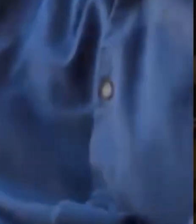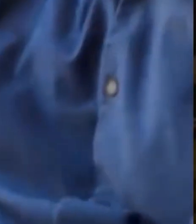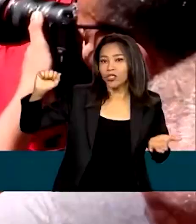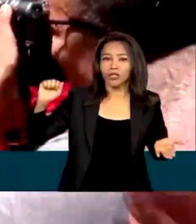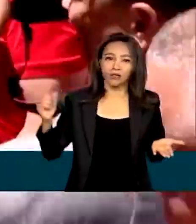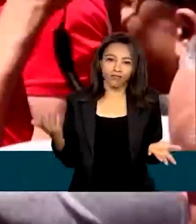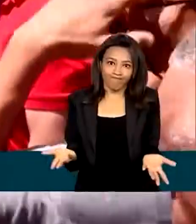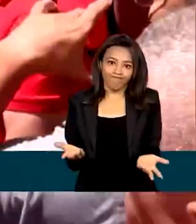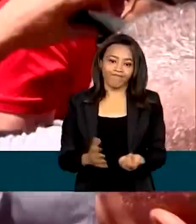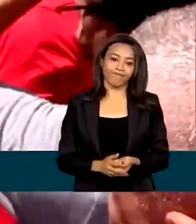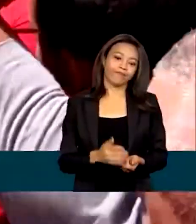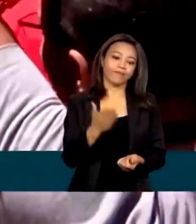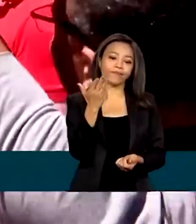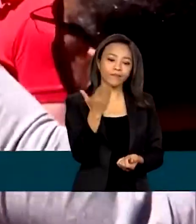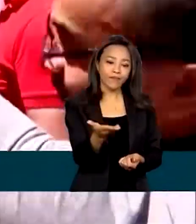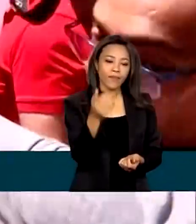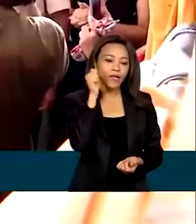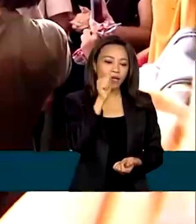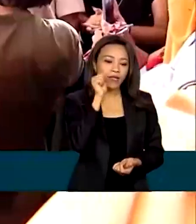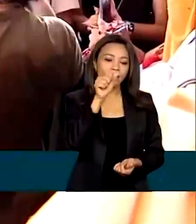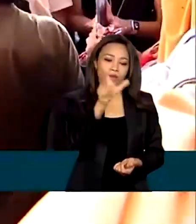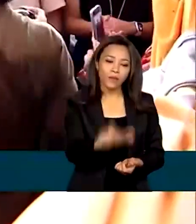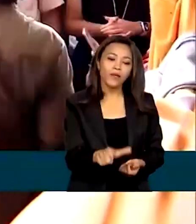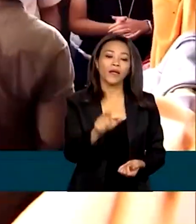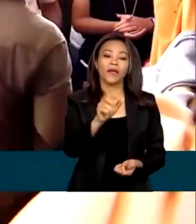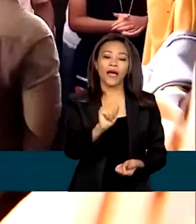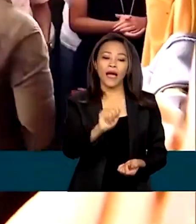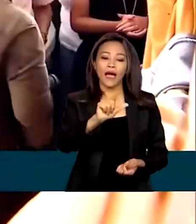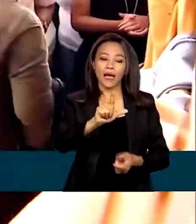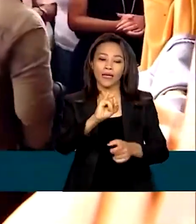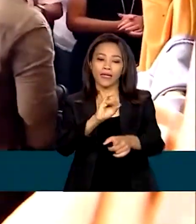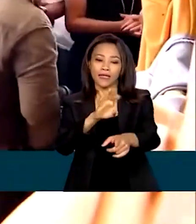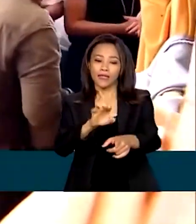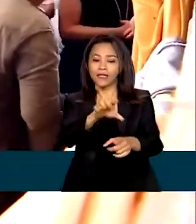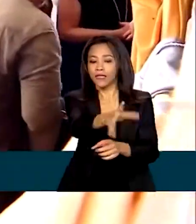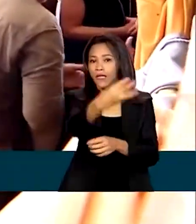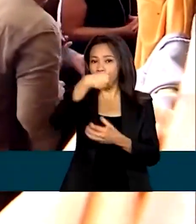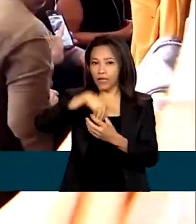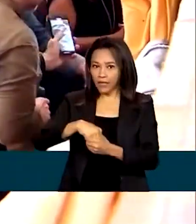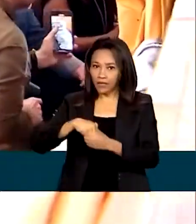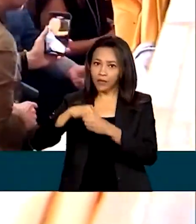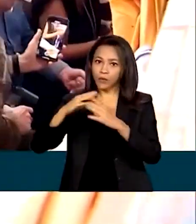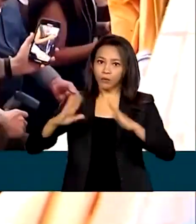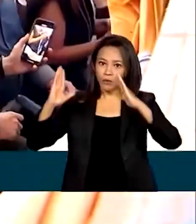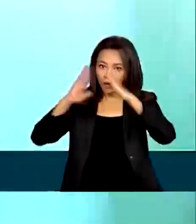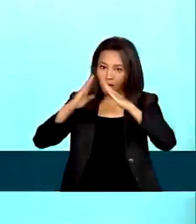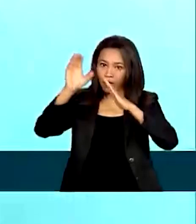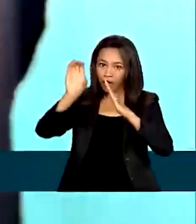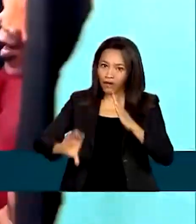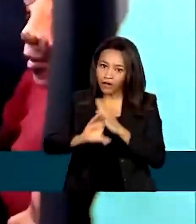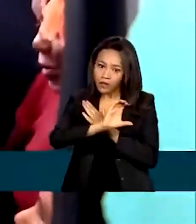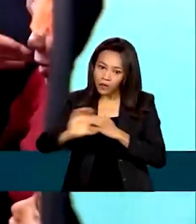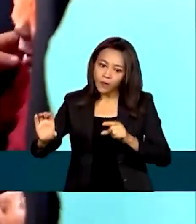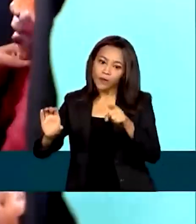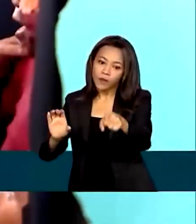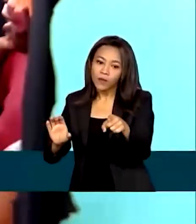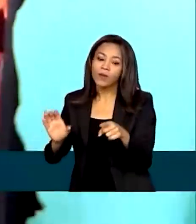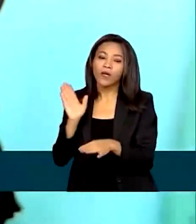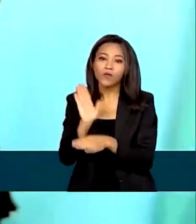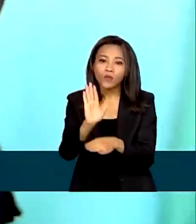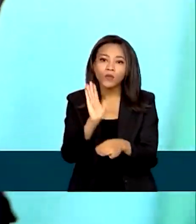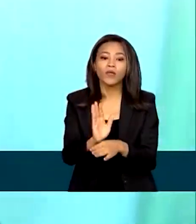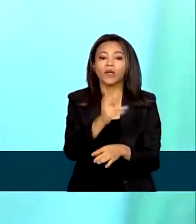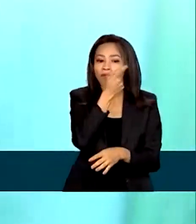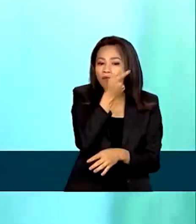famílias abrigadas na paróquia Santa Teresinha, também em Bacabal. A cidade foi um dos locais mais afetados pelas fortes chuvas.